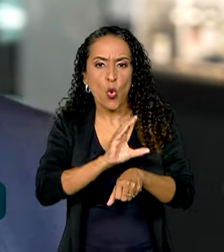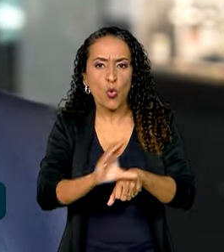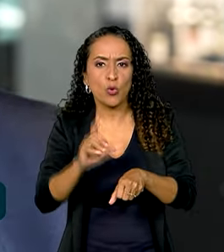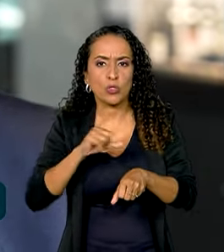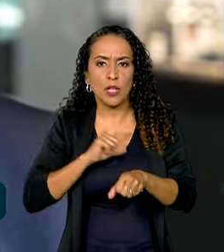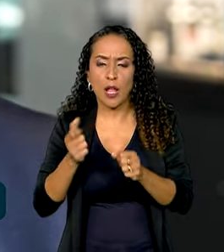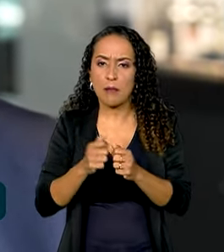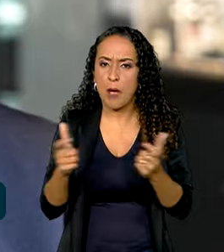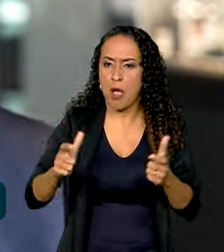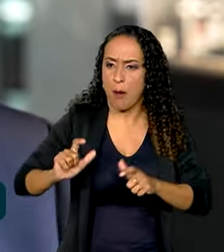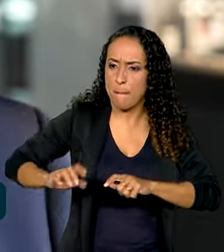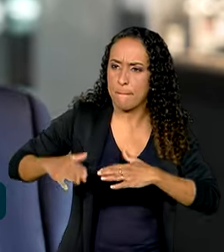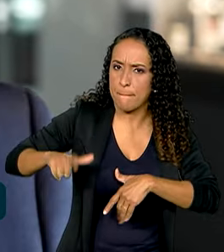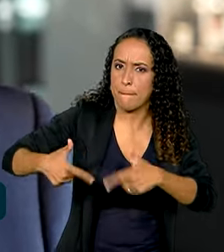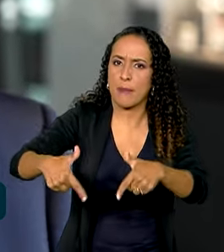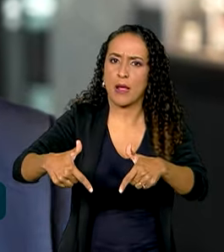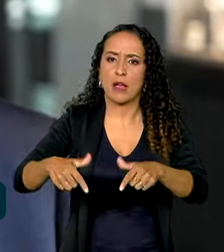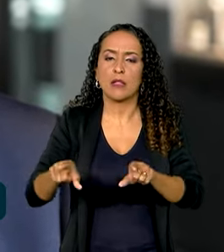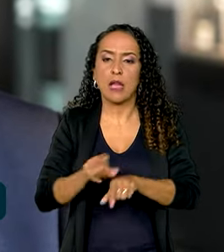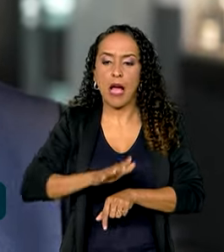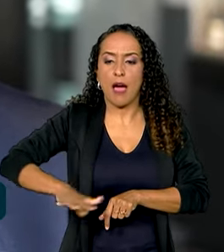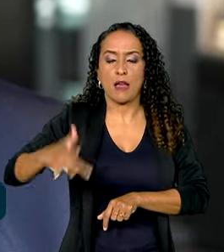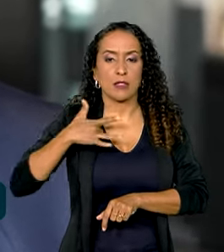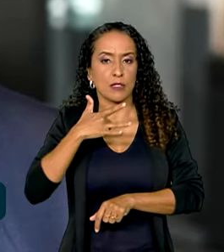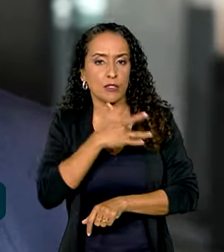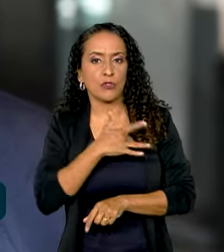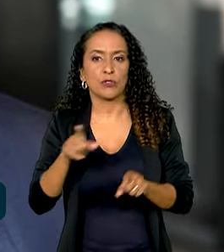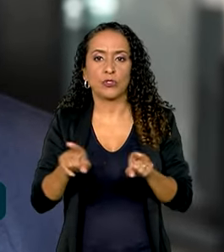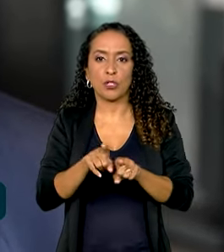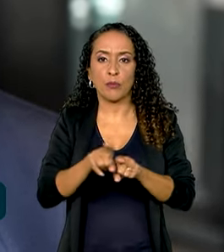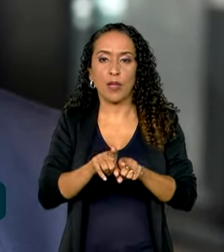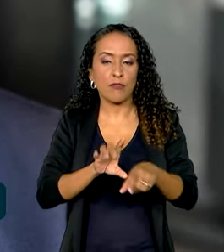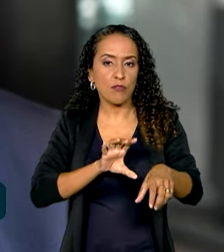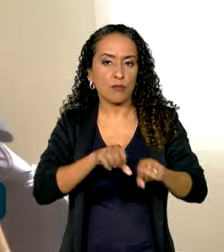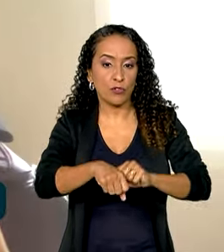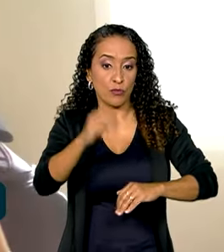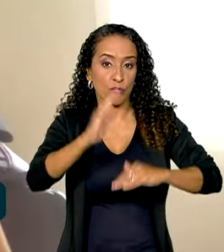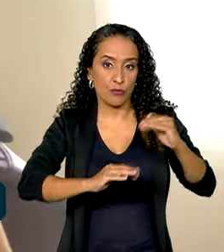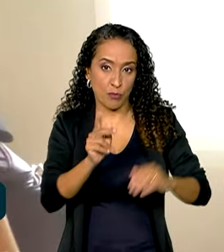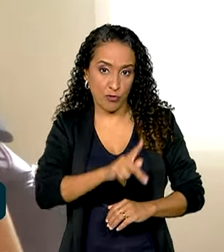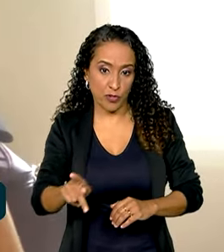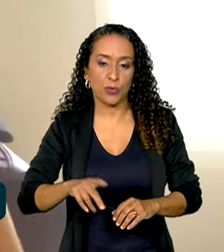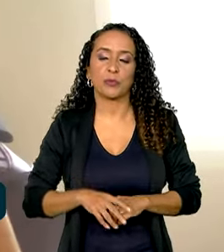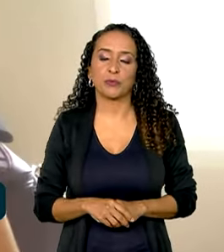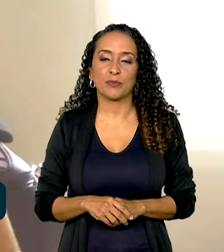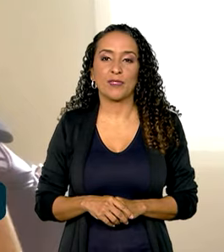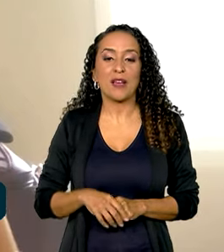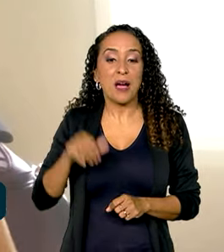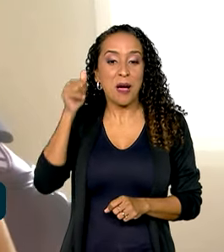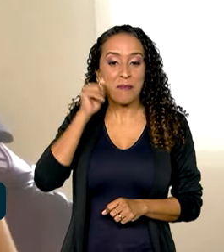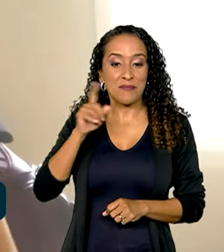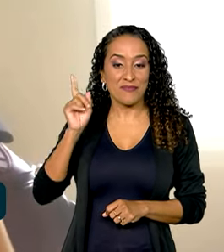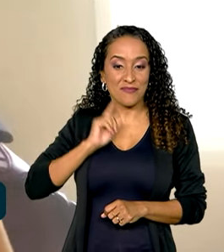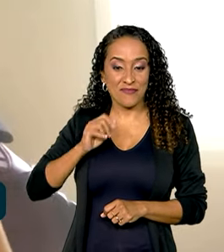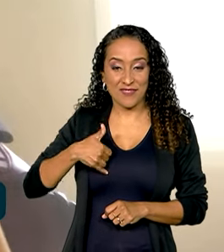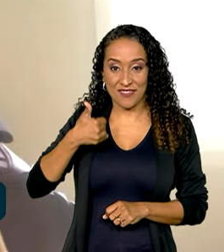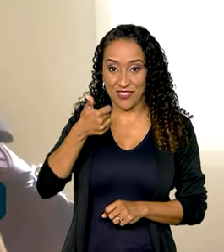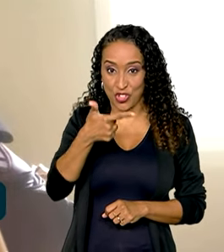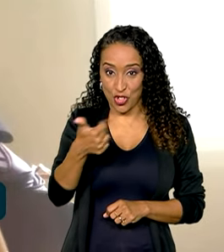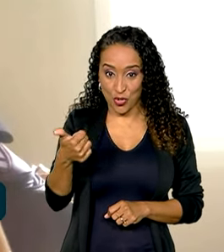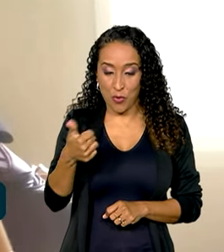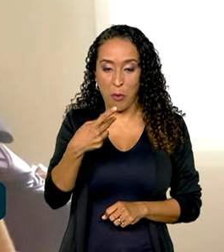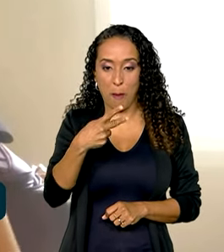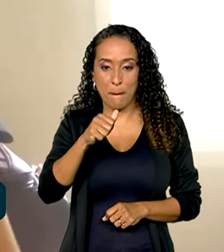maior empregabilidade, cursos da área de saúde e cursos na área de formação de professores. A mineira Pamela, de 21 anos, já